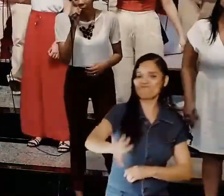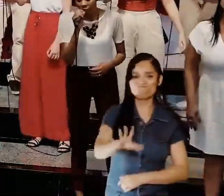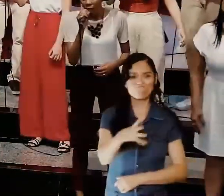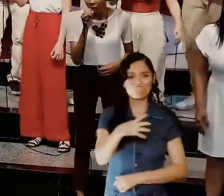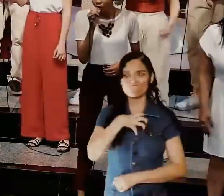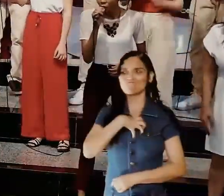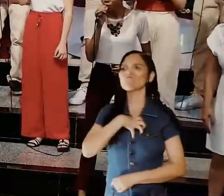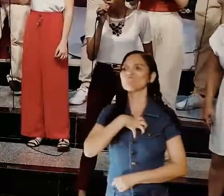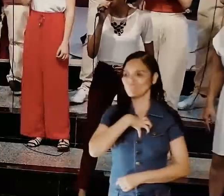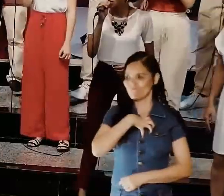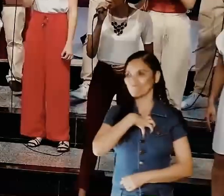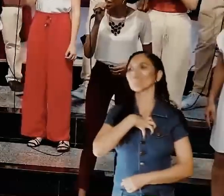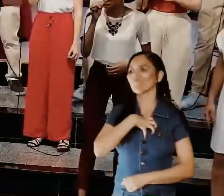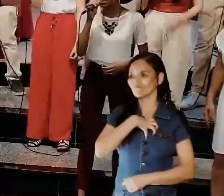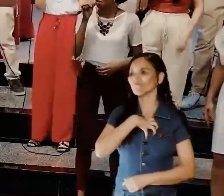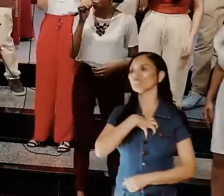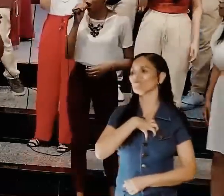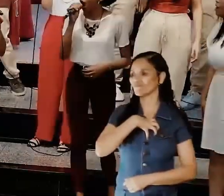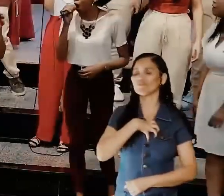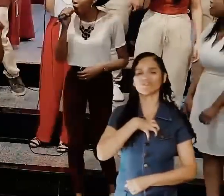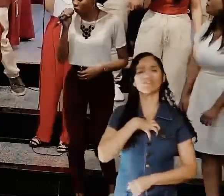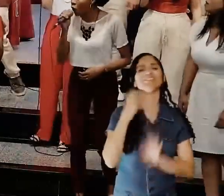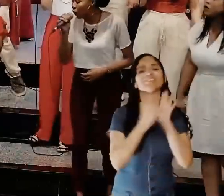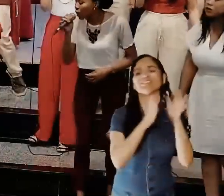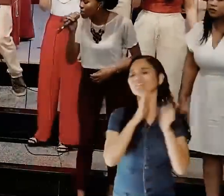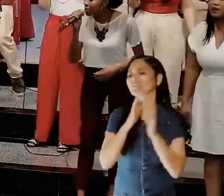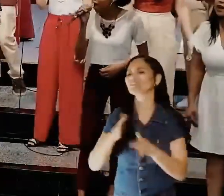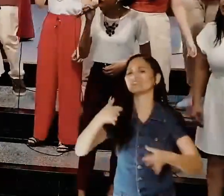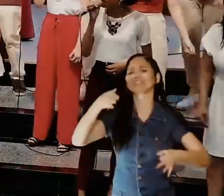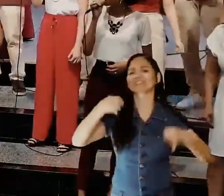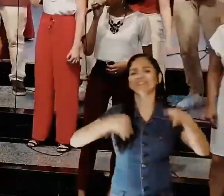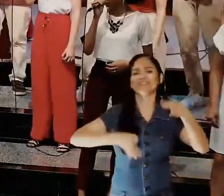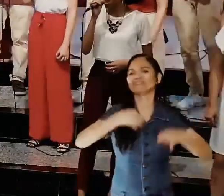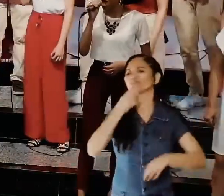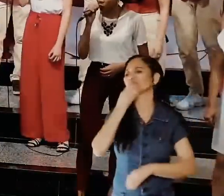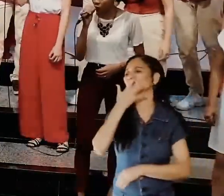provarão que é justo e bom o